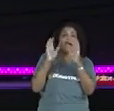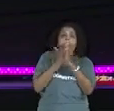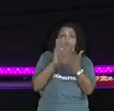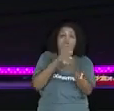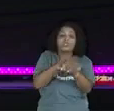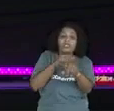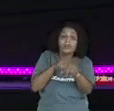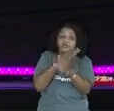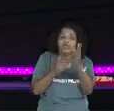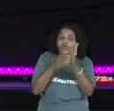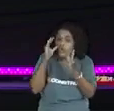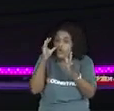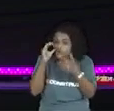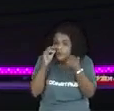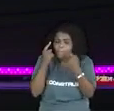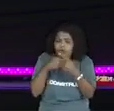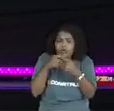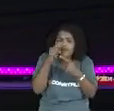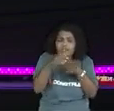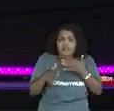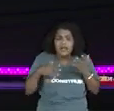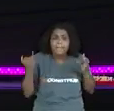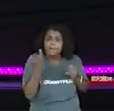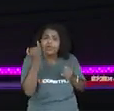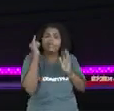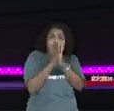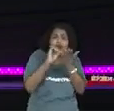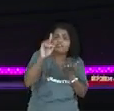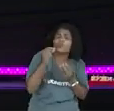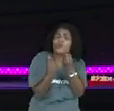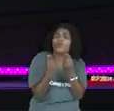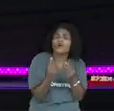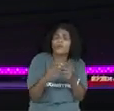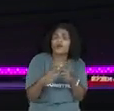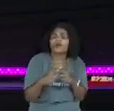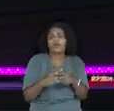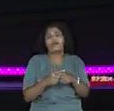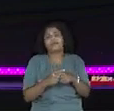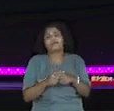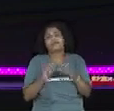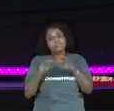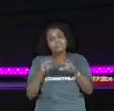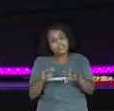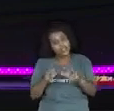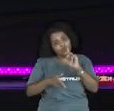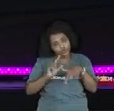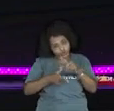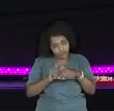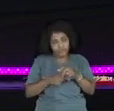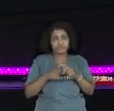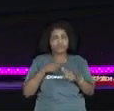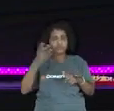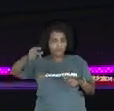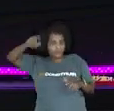inteiro mas ele tem curiosidade de porque você tá tanta importância se a palavra o tempo inteiro judeus colocam